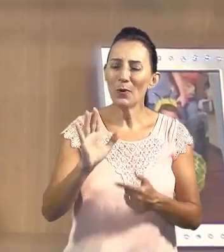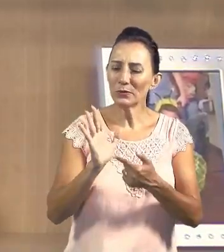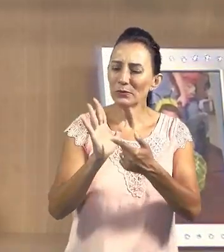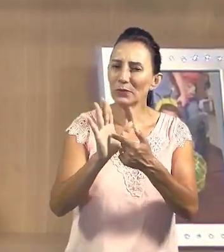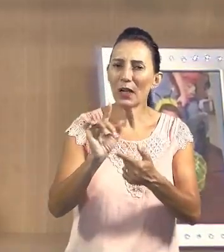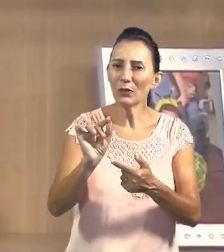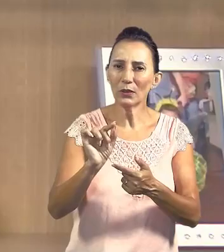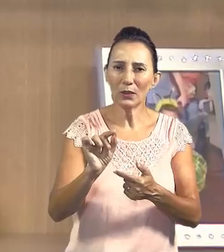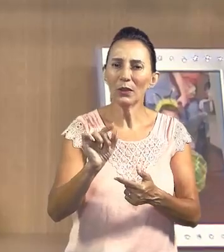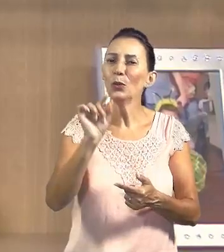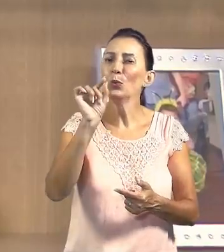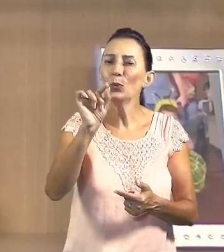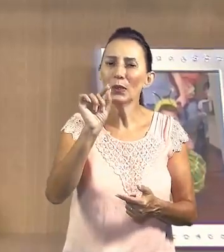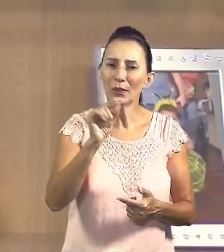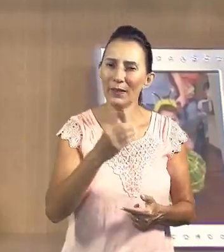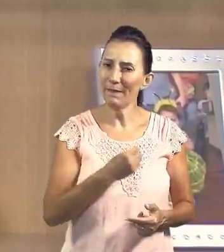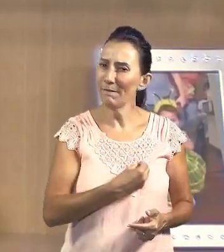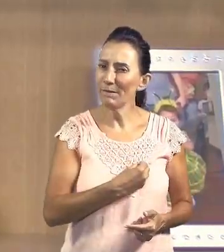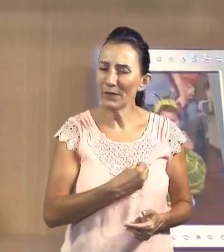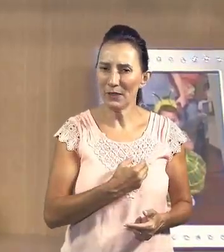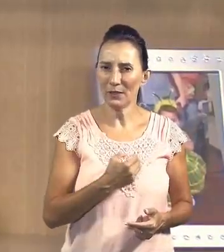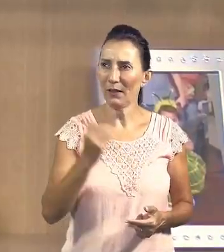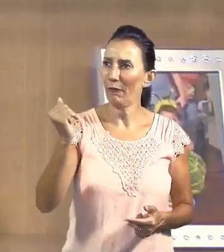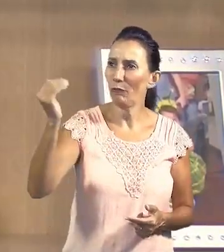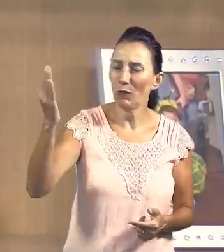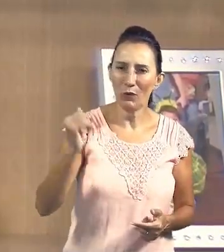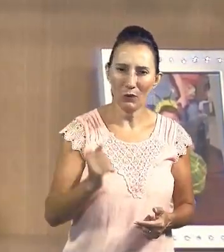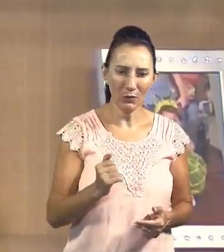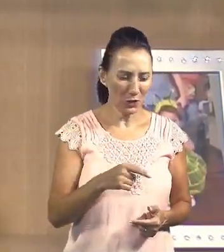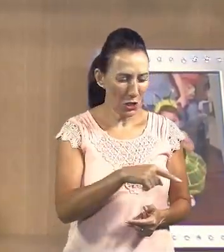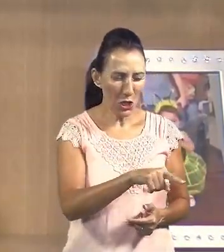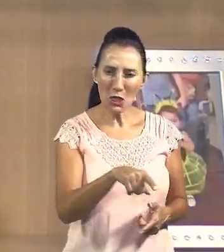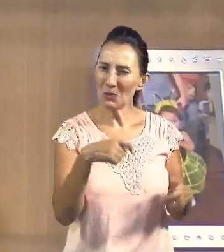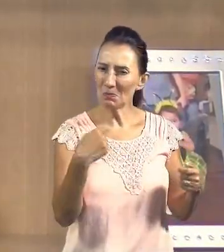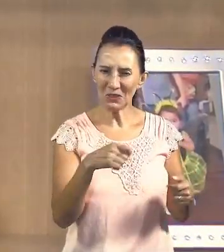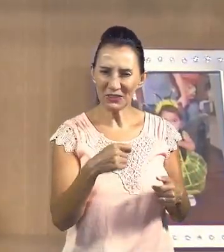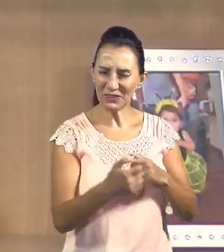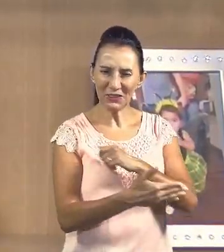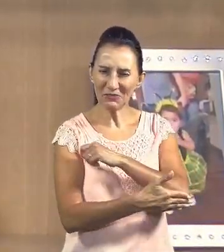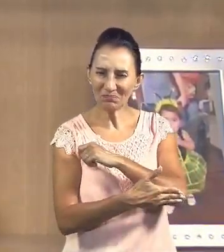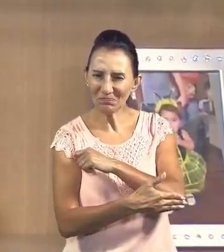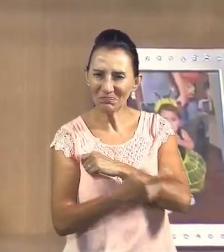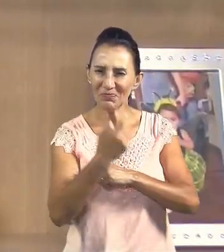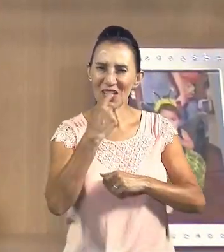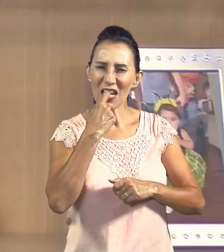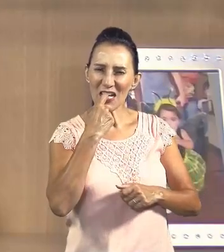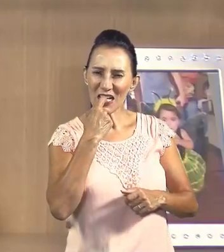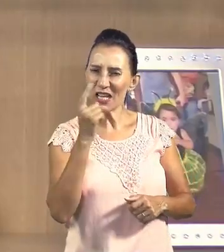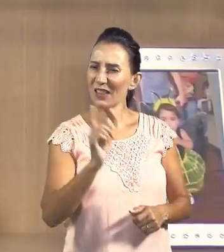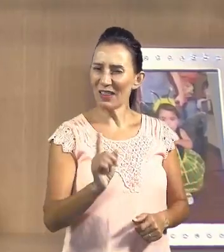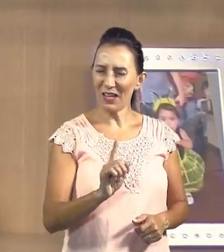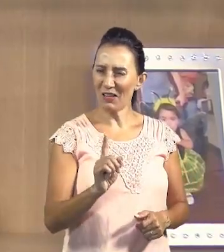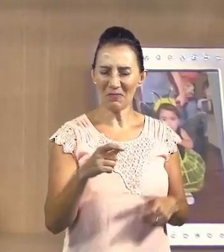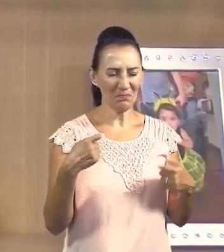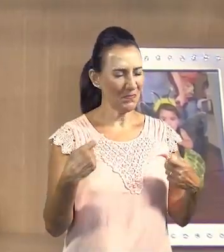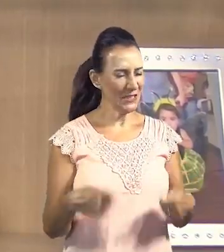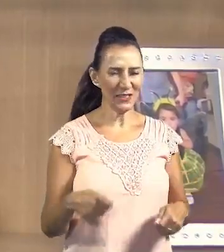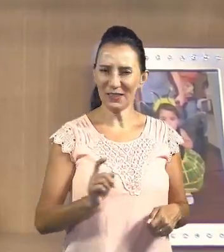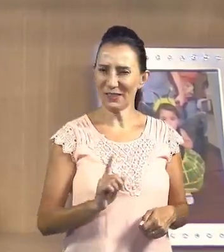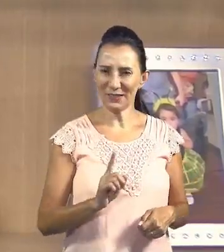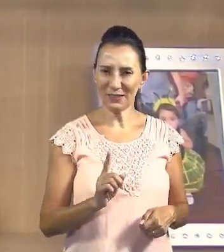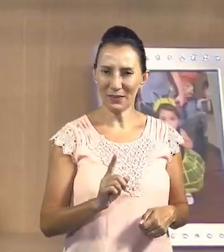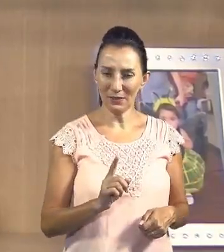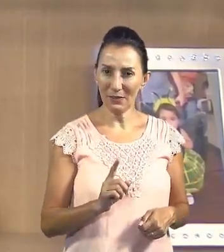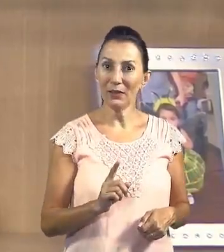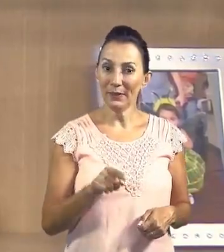vida, para que eles não precisem ter ciúmes, invejas, e isso se tornar uma ação maligna na